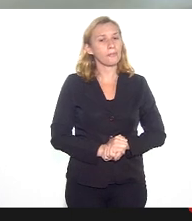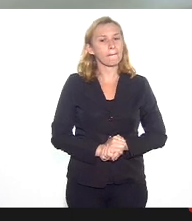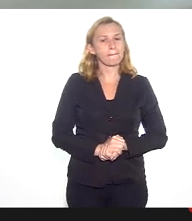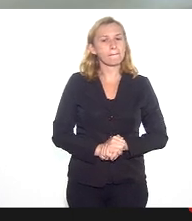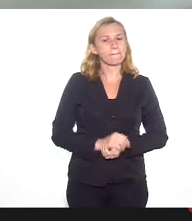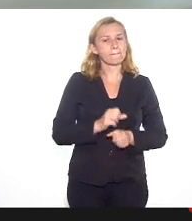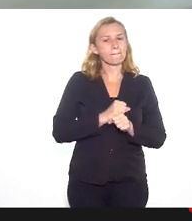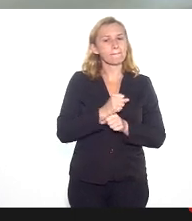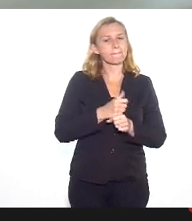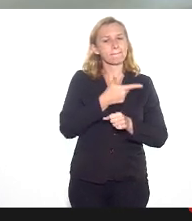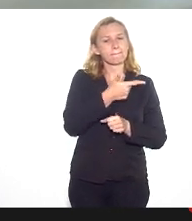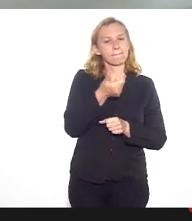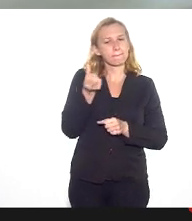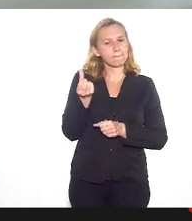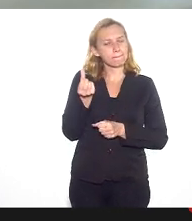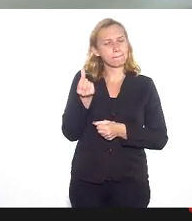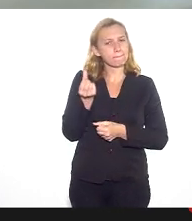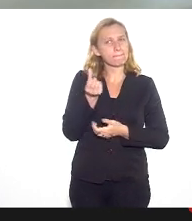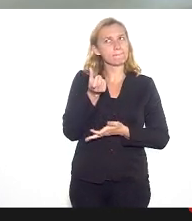de 2016,